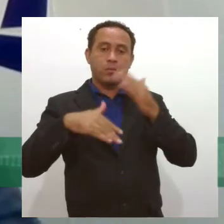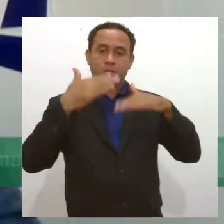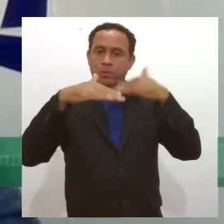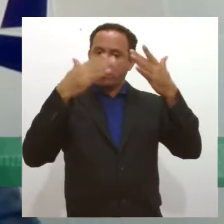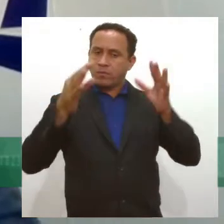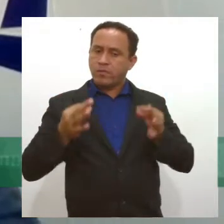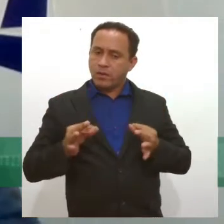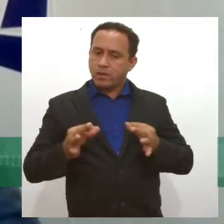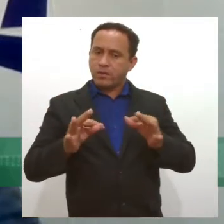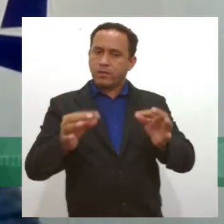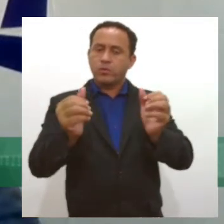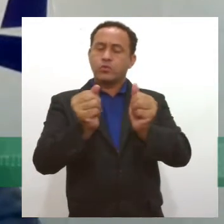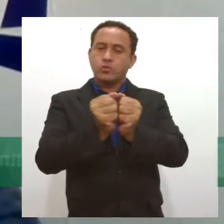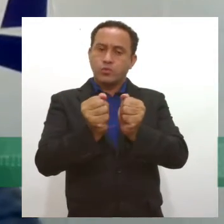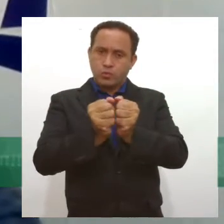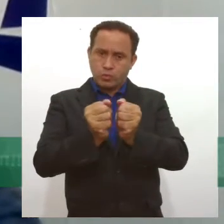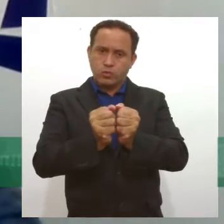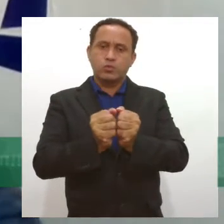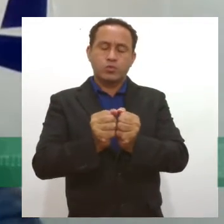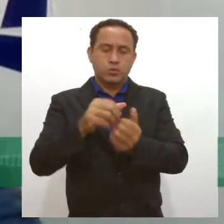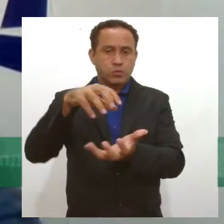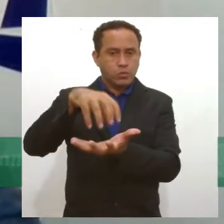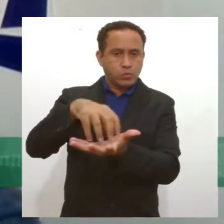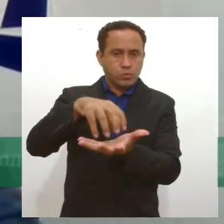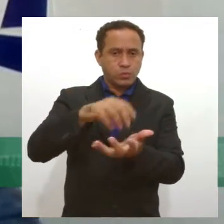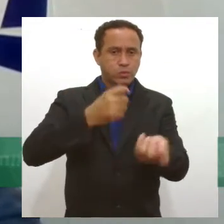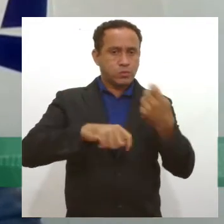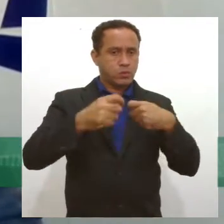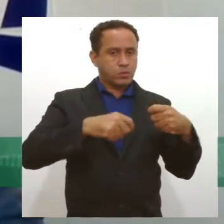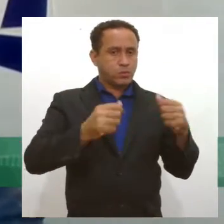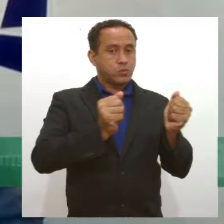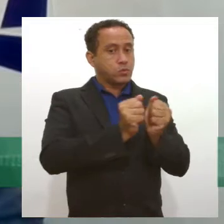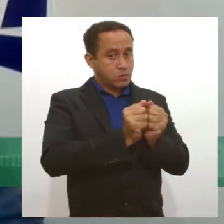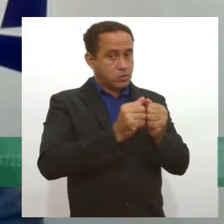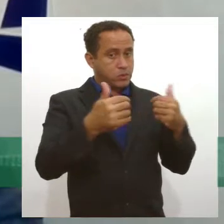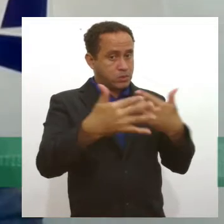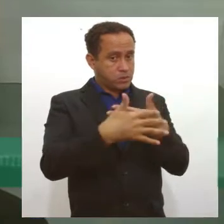tecnologias, frente, por exemplo, à matriz econômica da cidade.